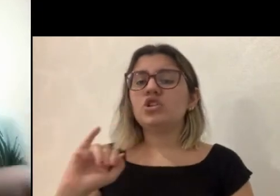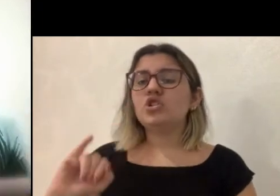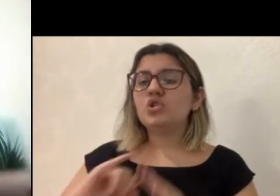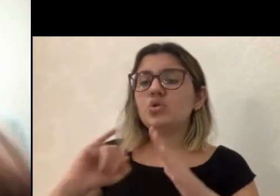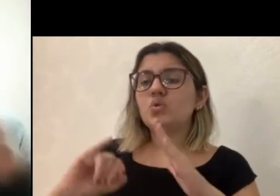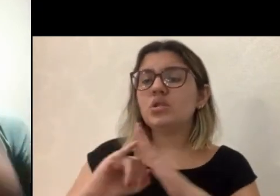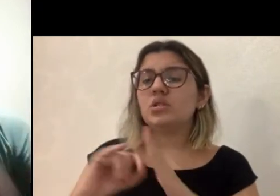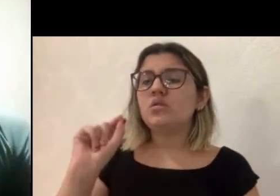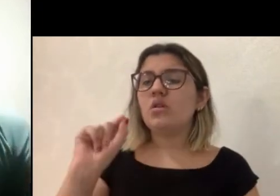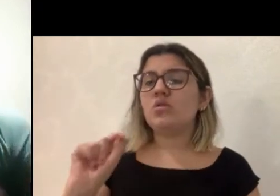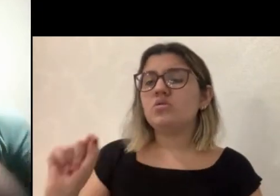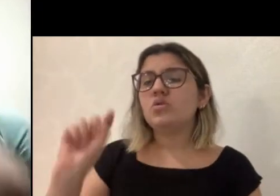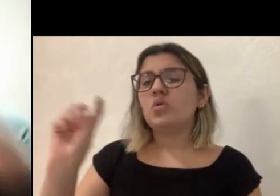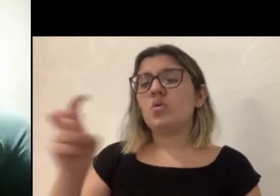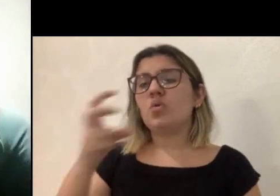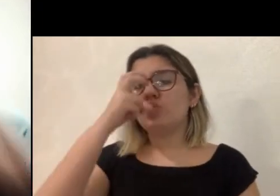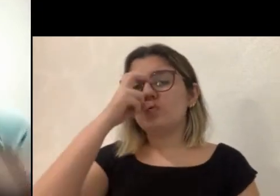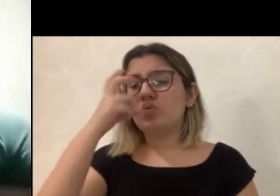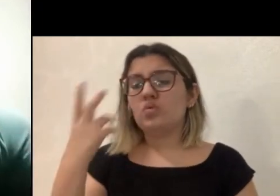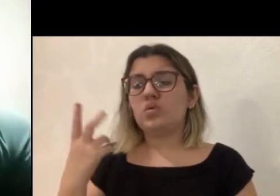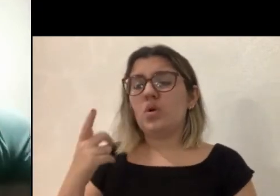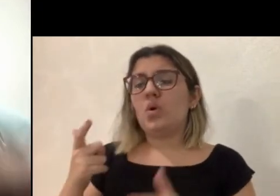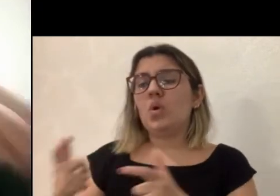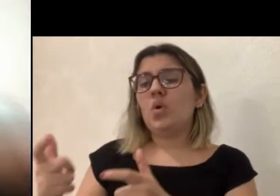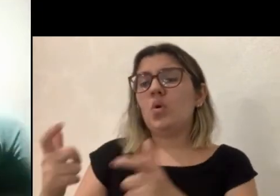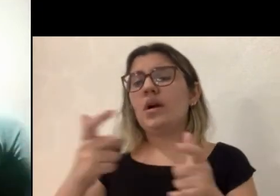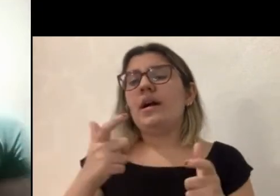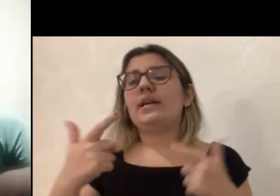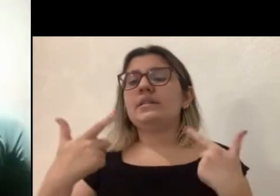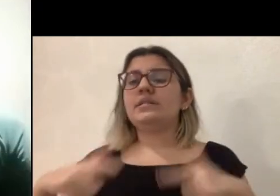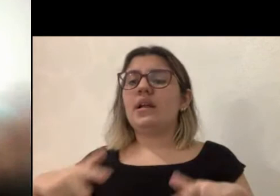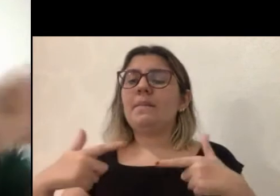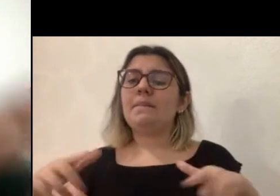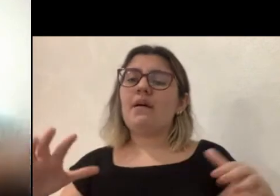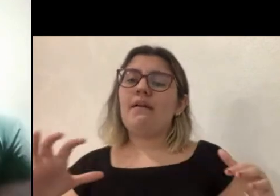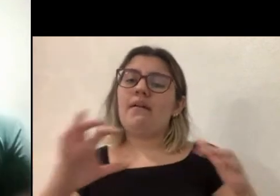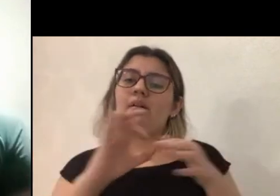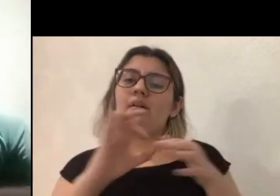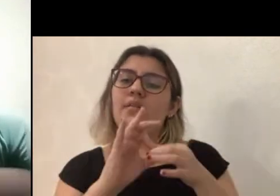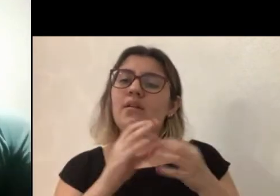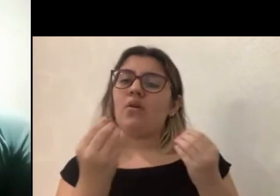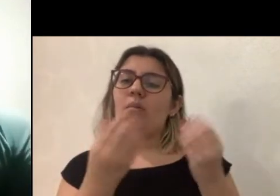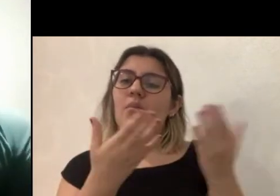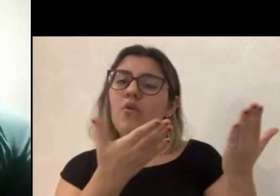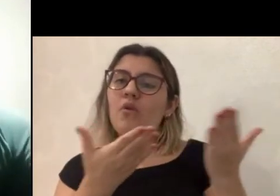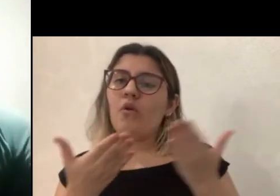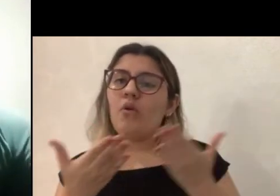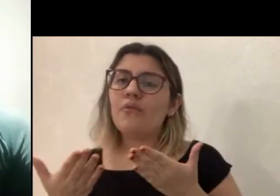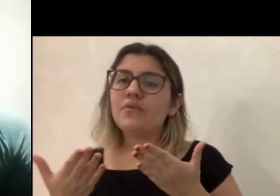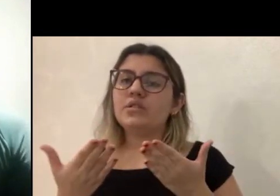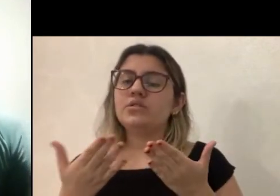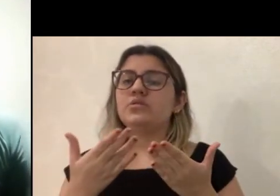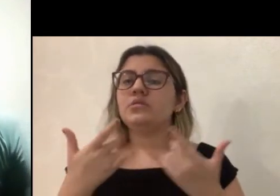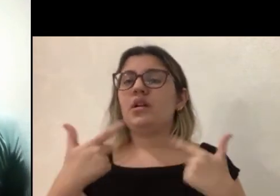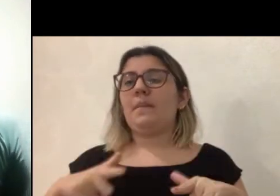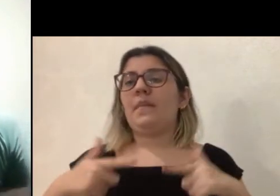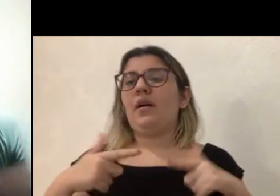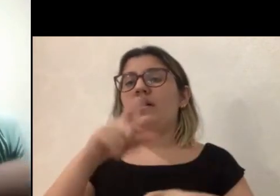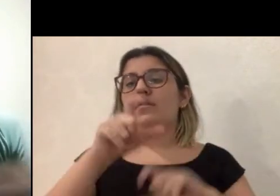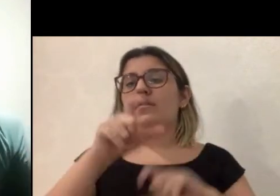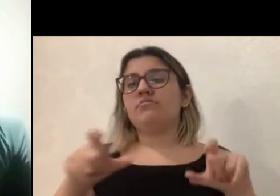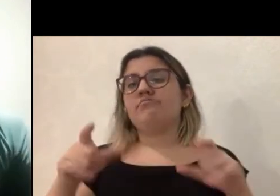ponto essencial para que as instituições de cultura, os lugares... que trabalha com